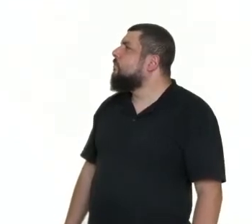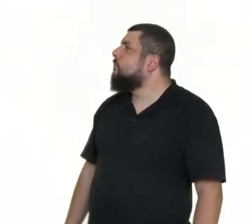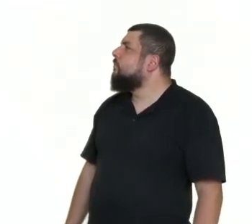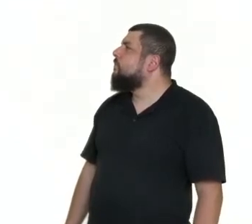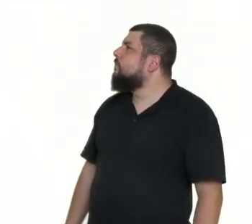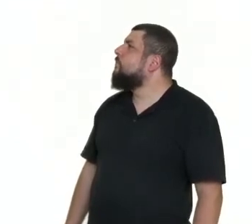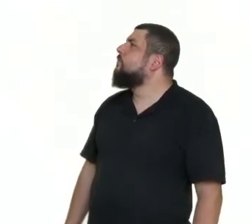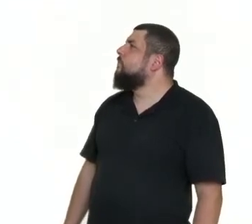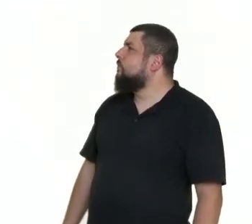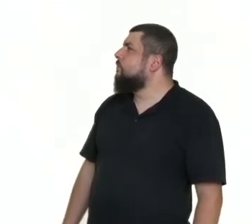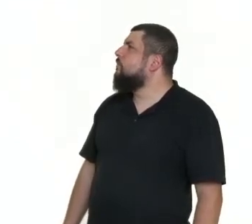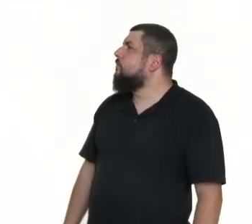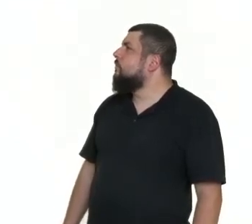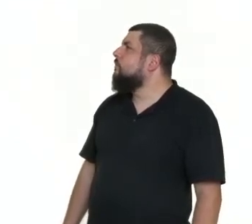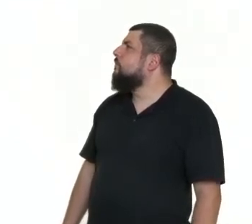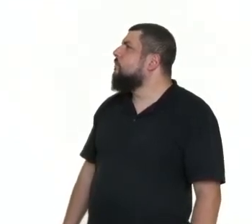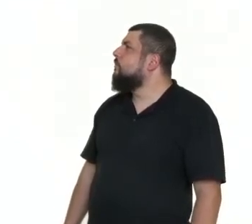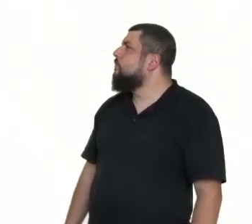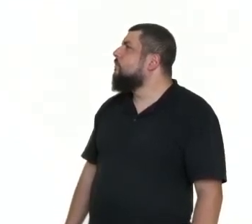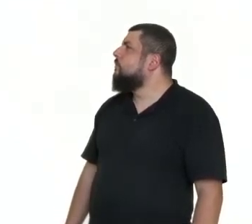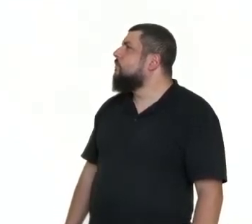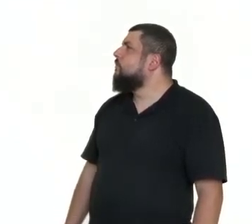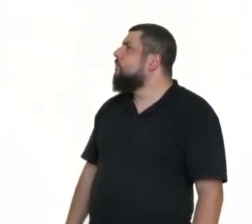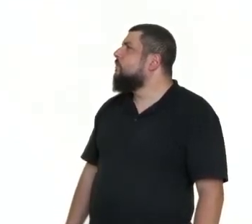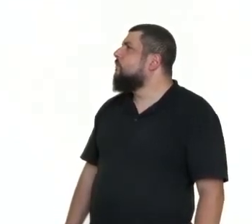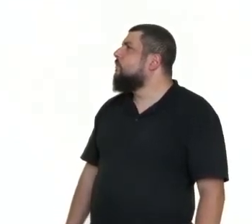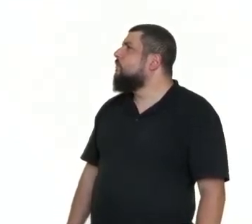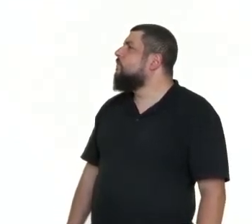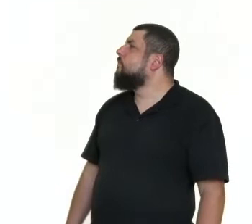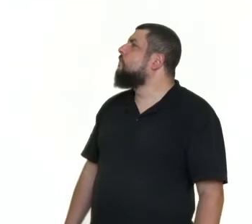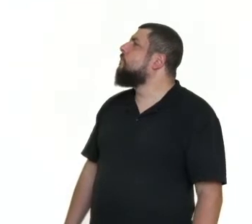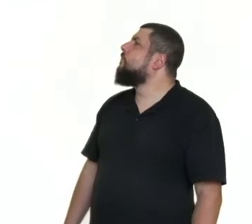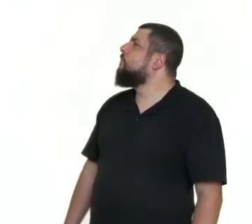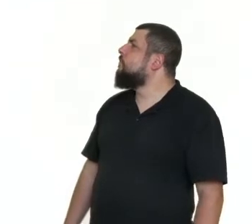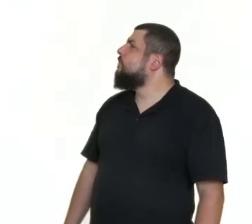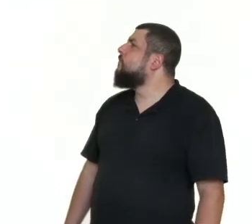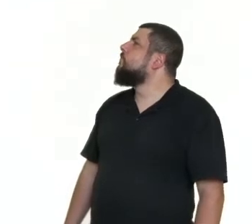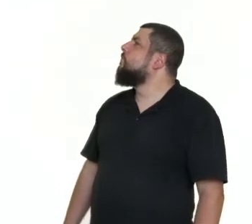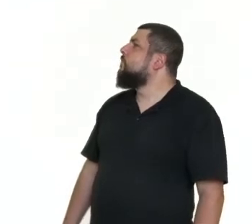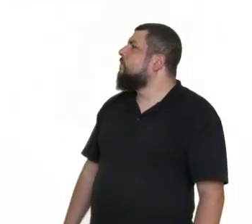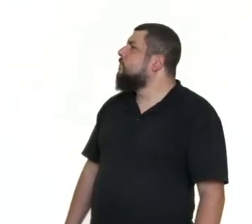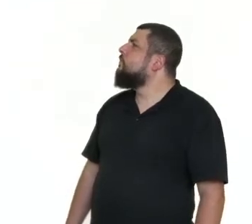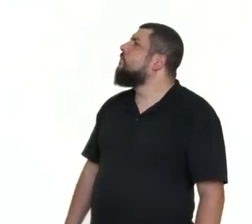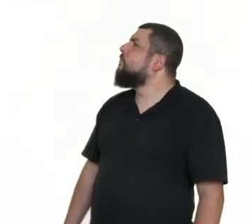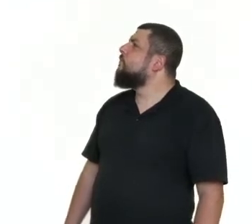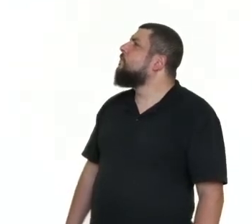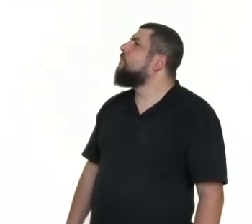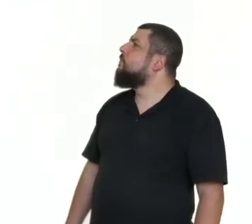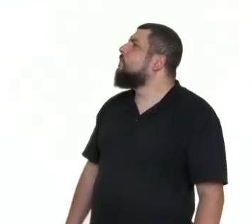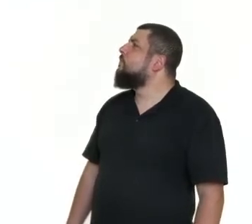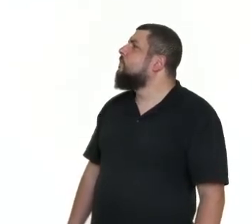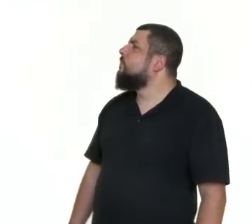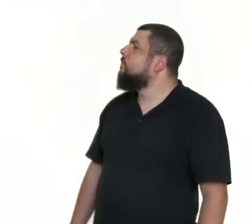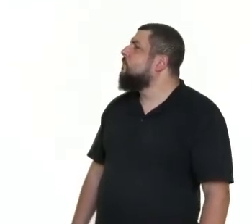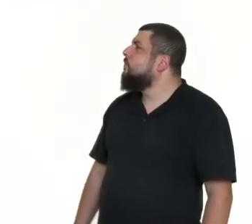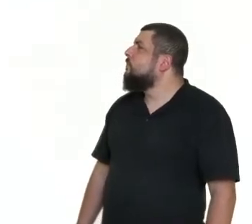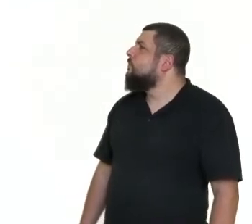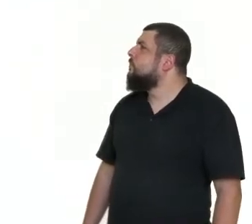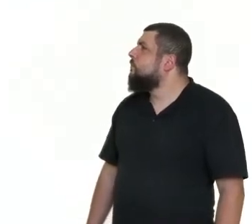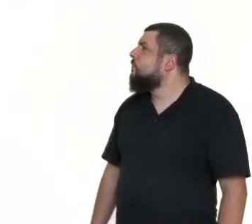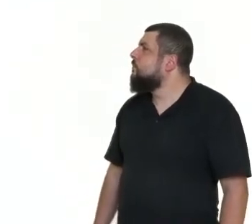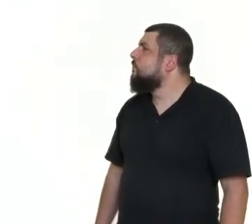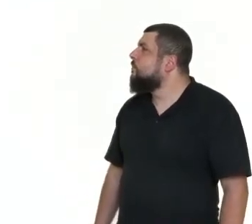à linguagem, existem traços de oralidade, informalidade, coloquialismos, humor, ironia